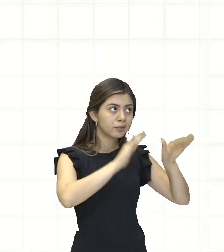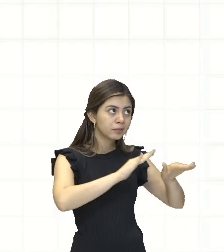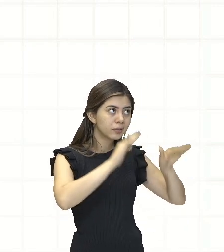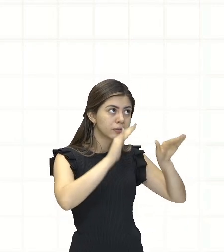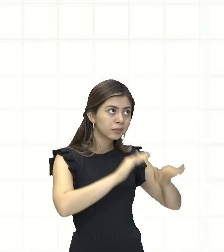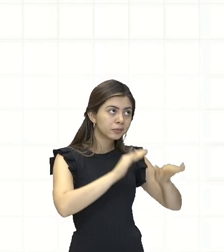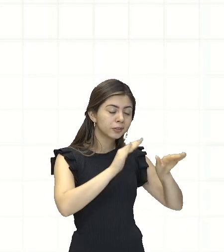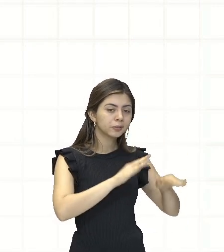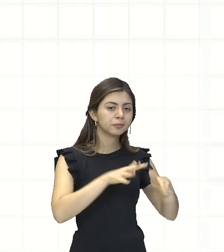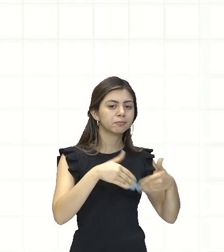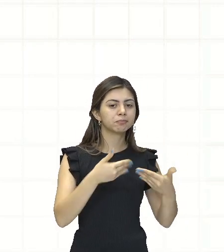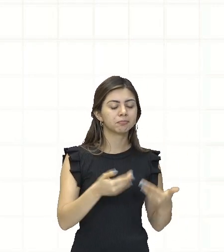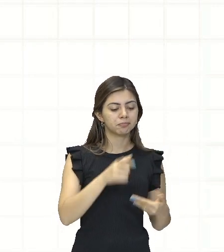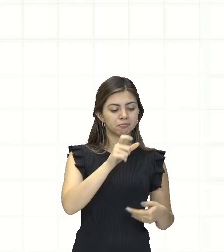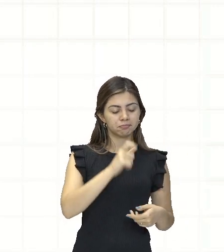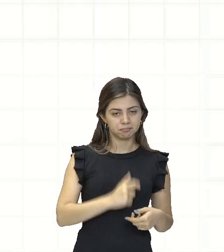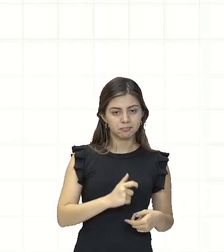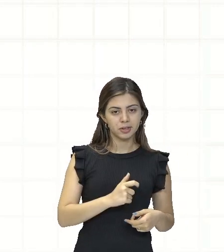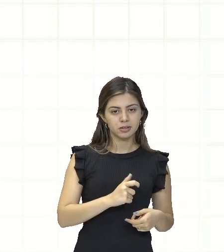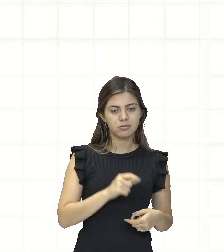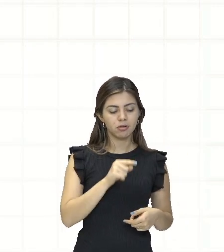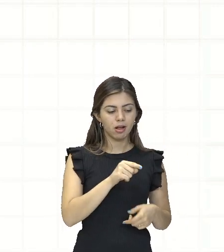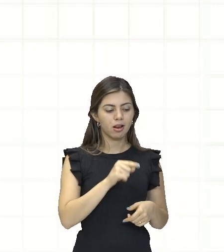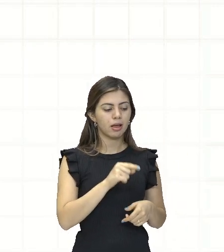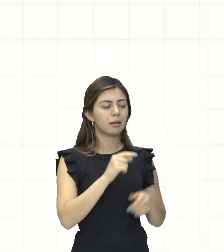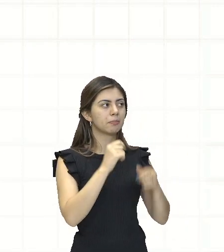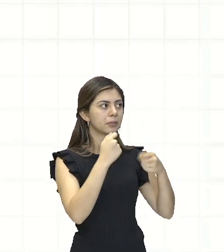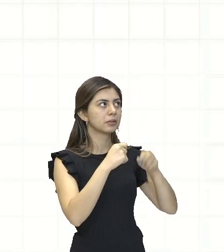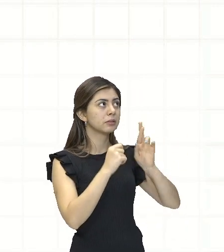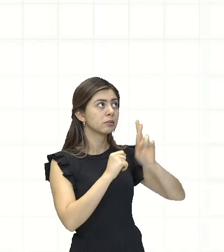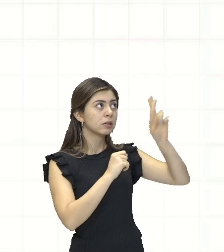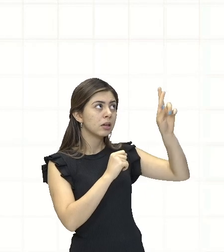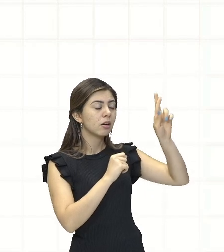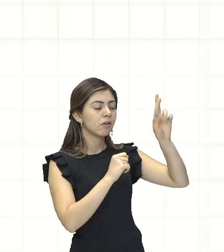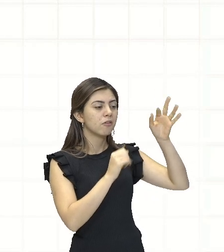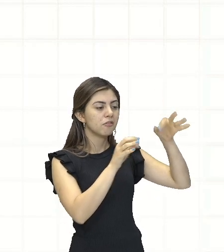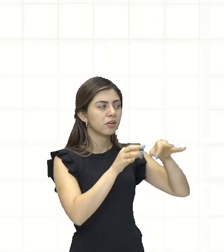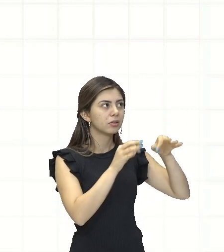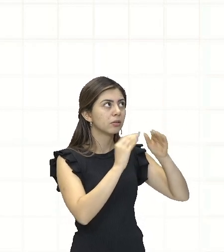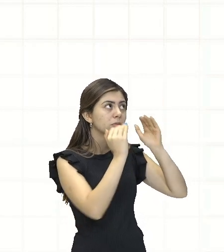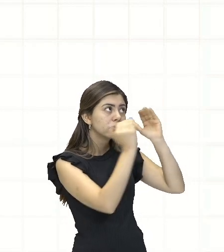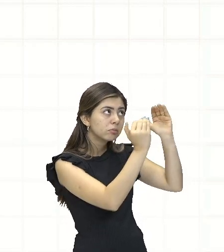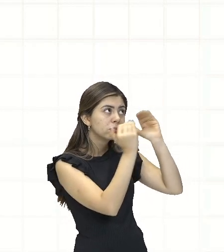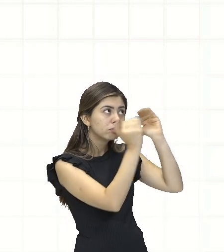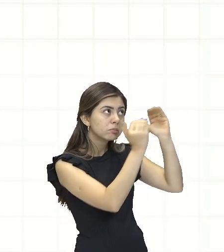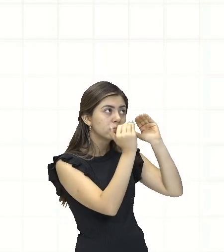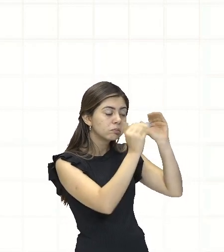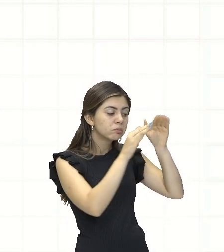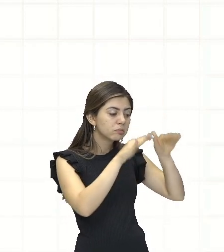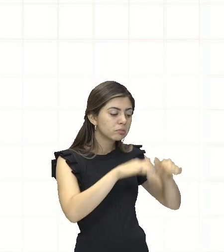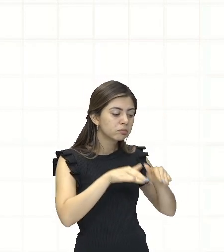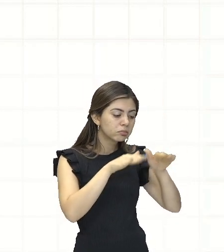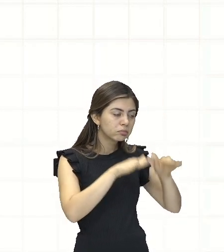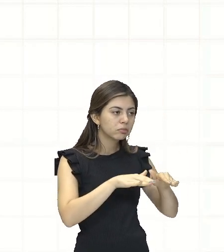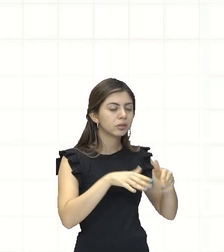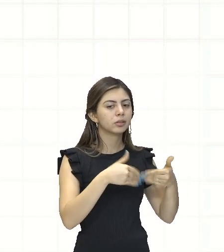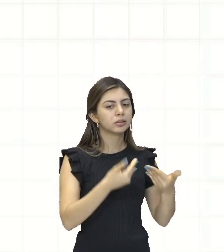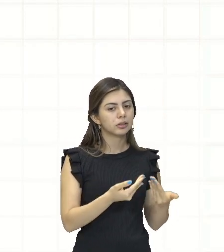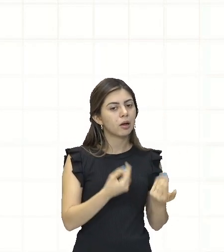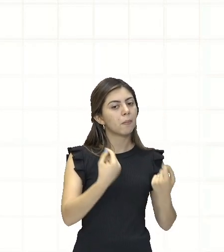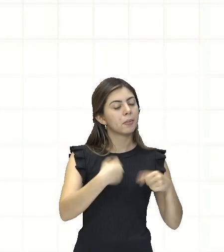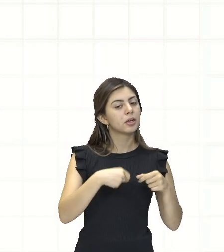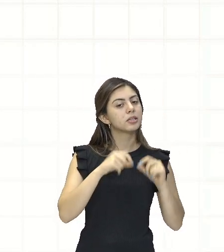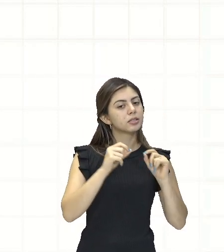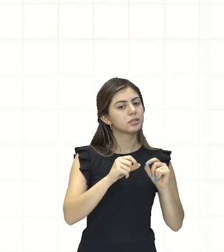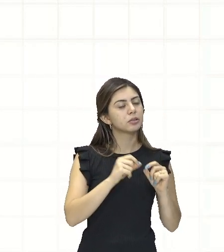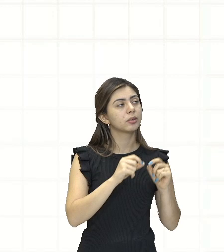ou seja, o servo ele vai estar obedecendo ao senhor feudal, em que ele terá obrigações com